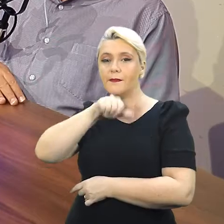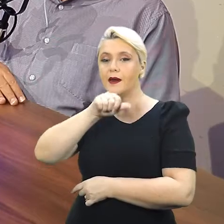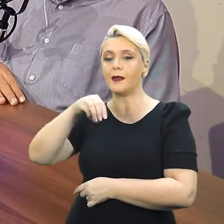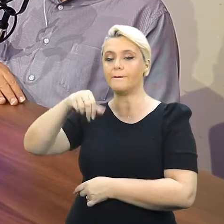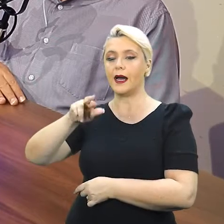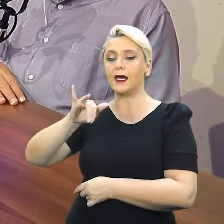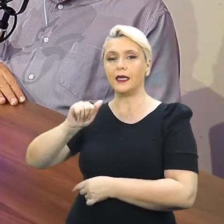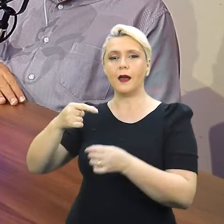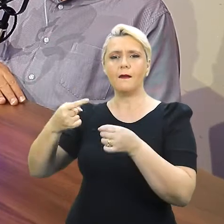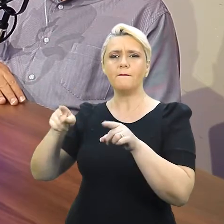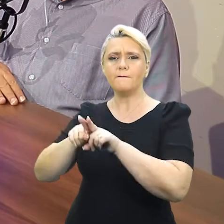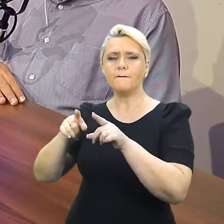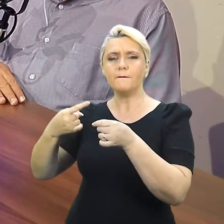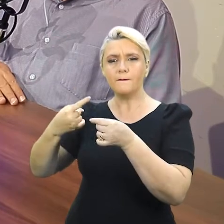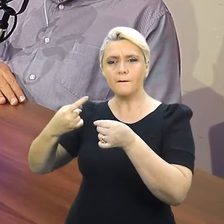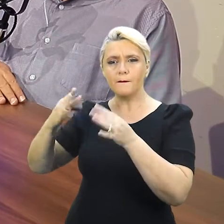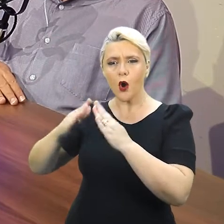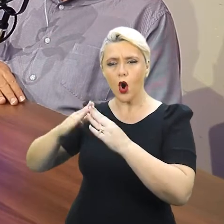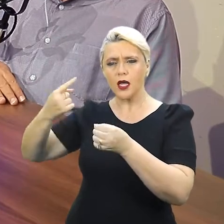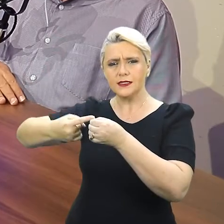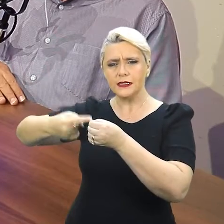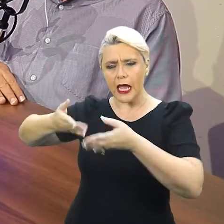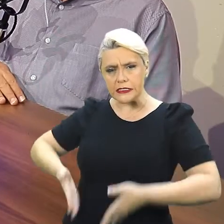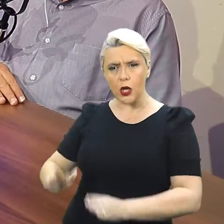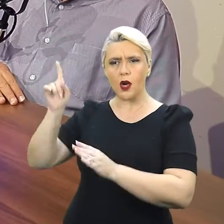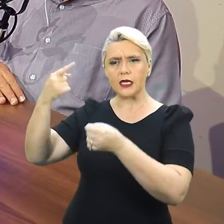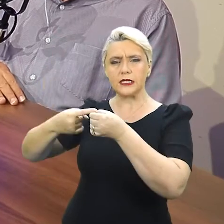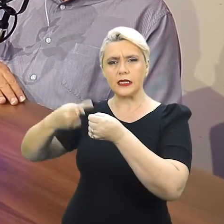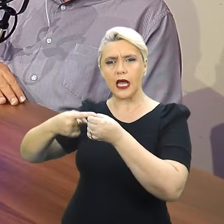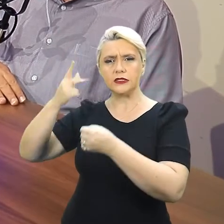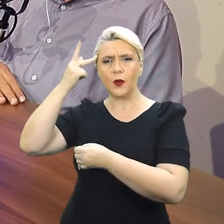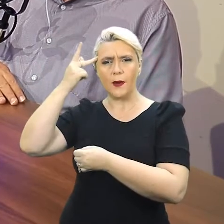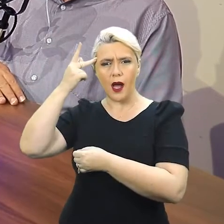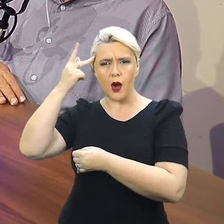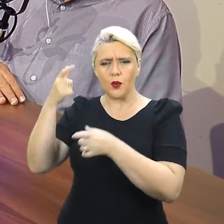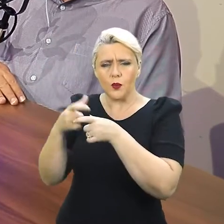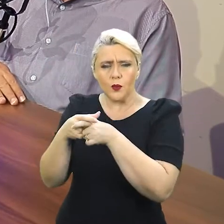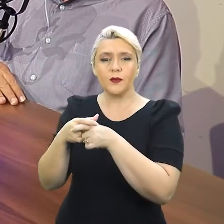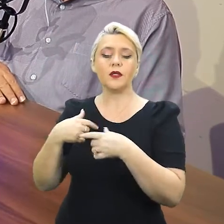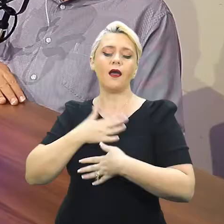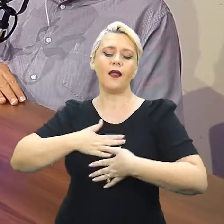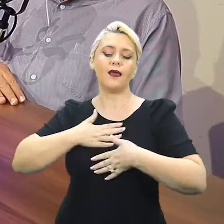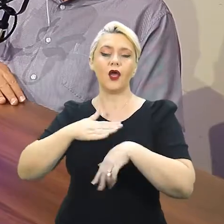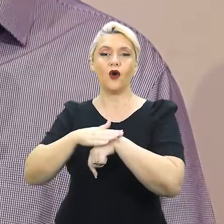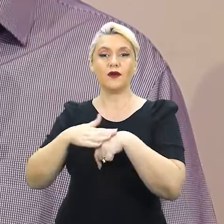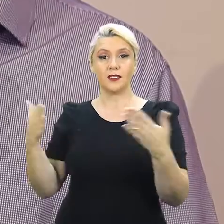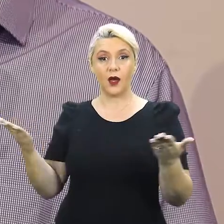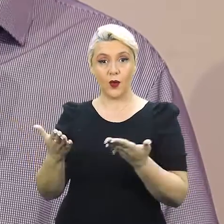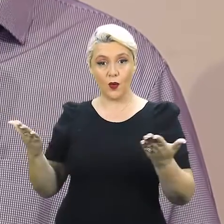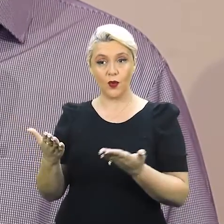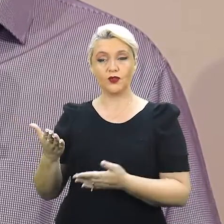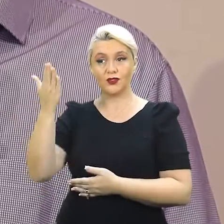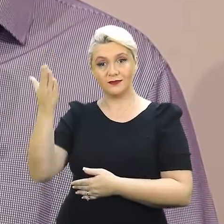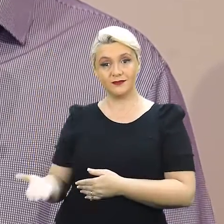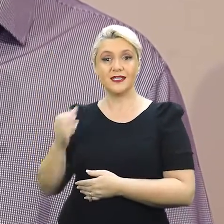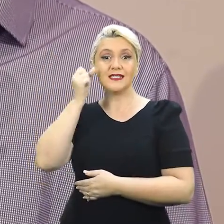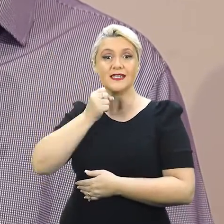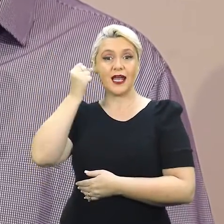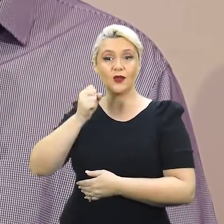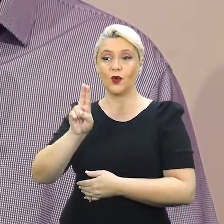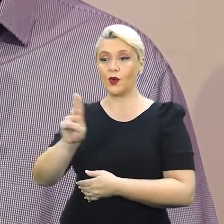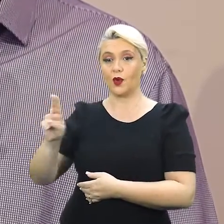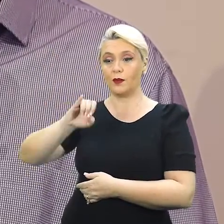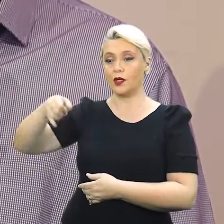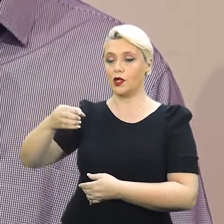São Paulo. Eu tenho a alegria, de conversar hoje aqui com o senador